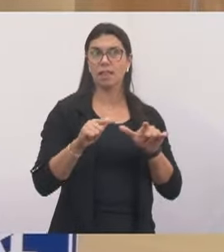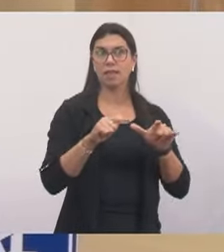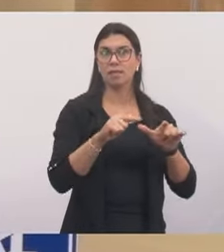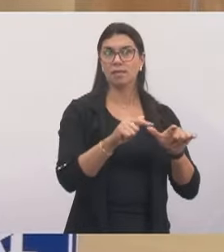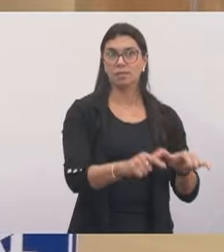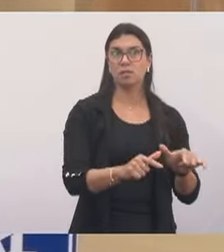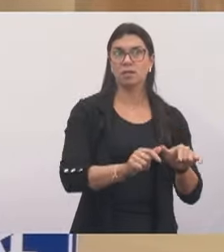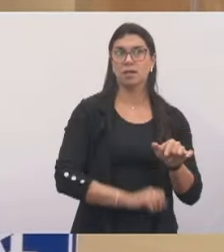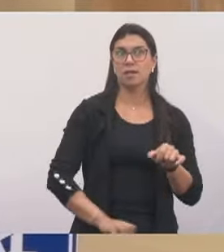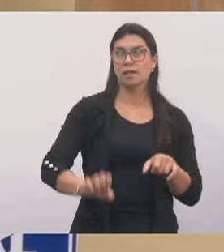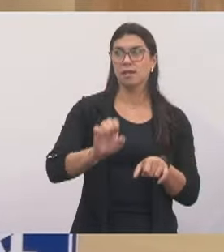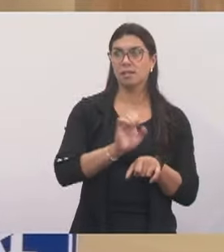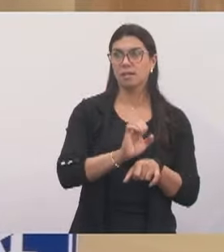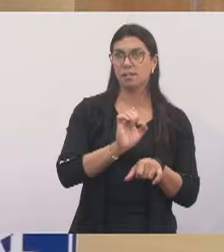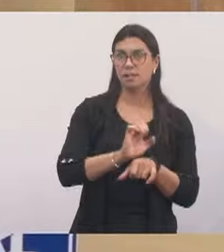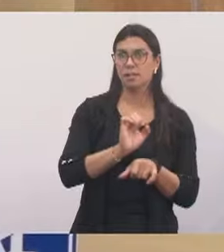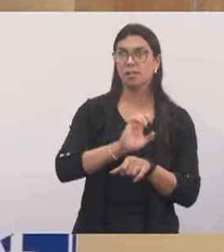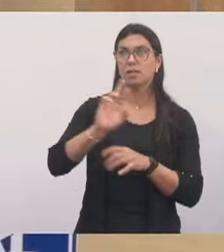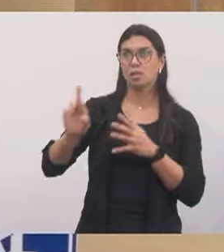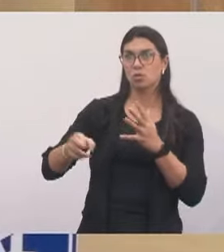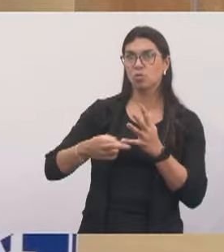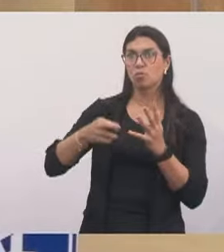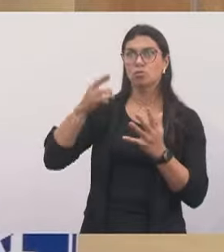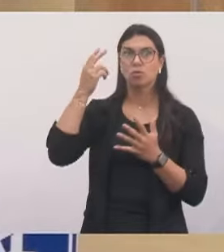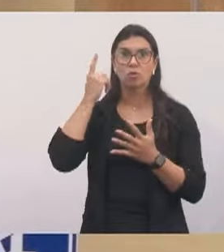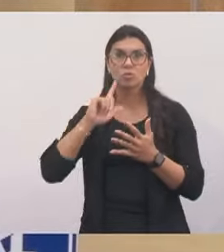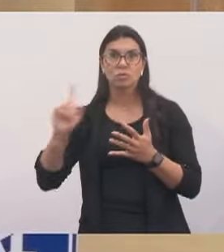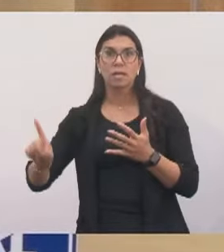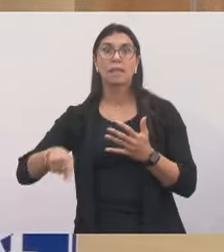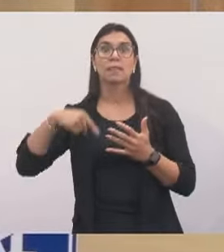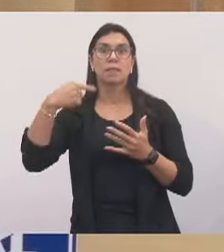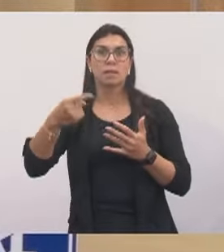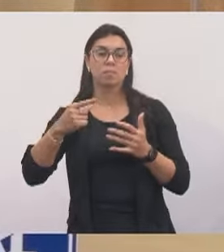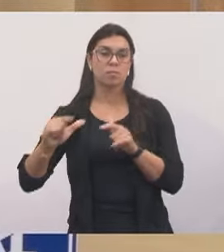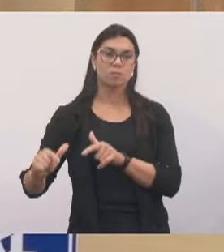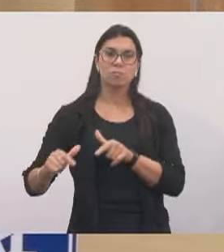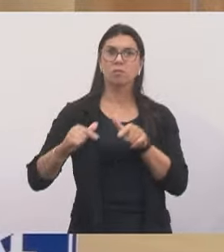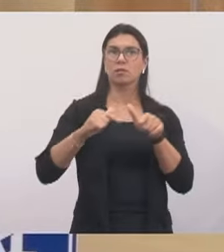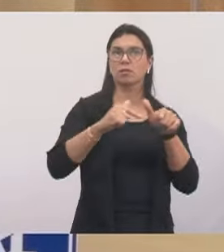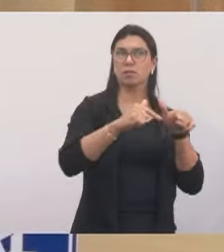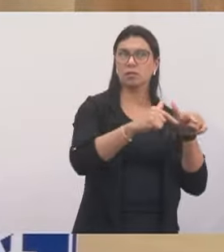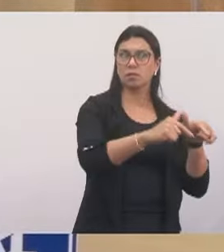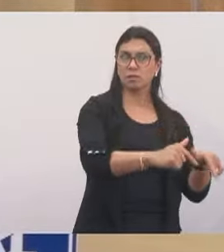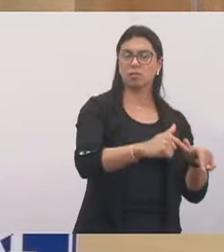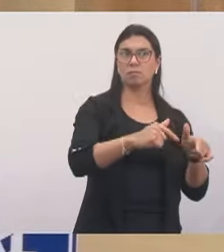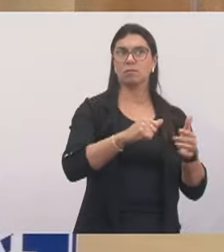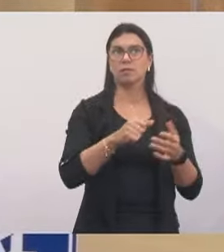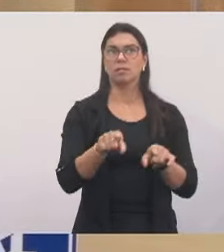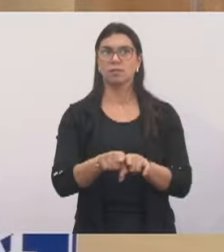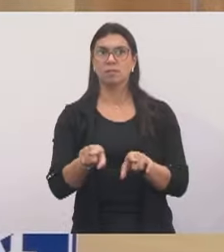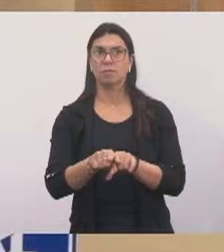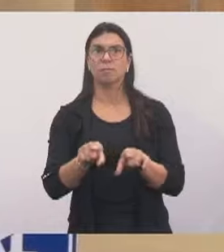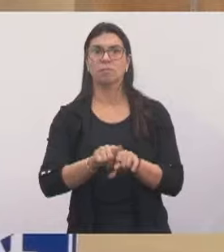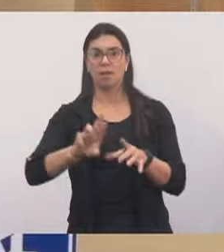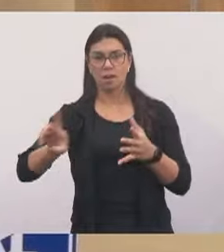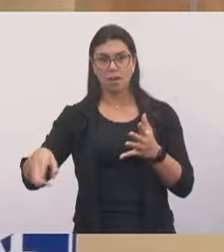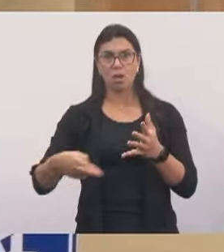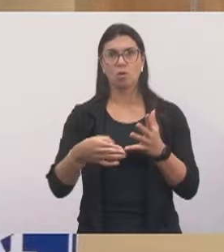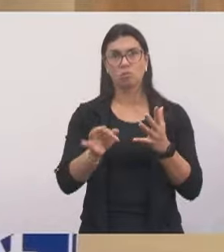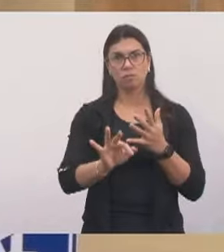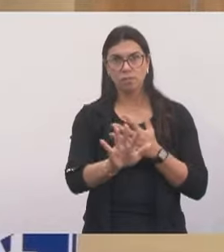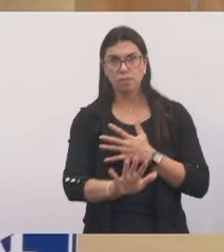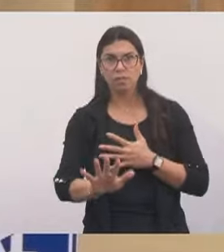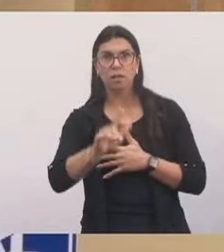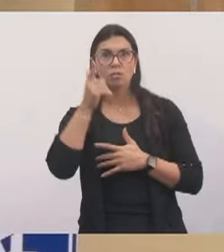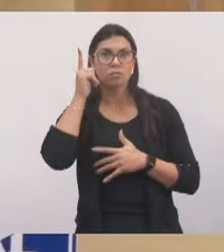estadual para receber recurso estadual. E depois uma declaração de utilidade pública federal recebendo recursos